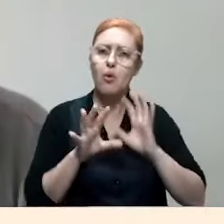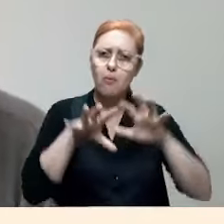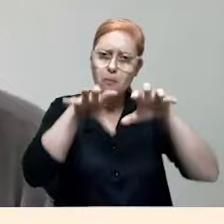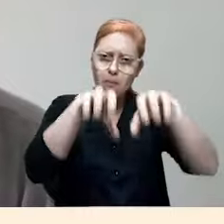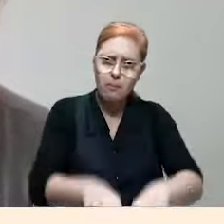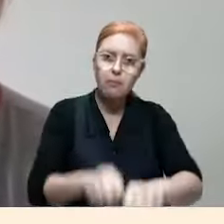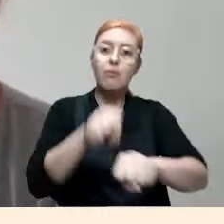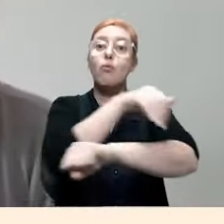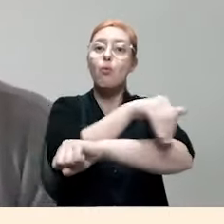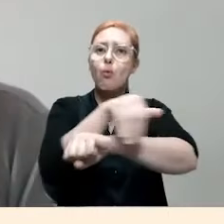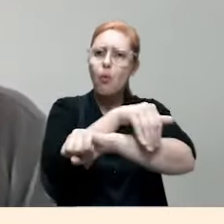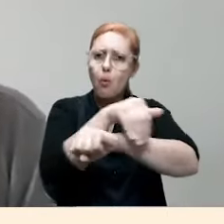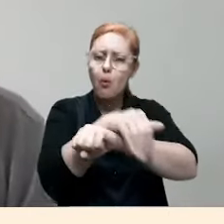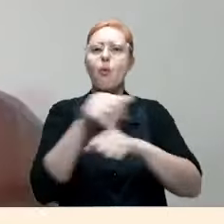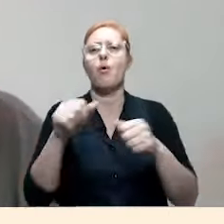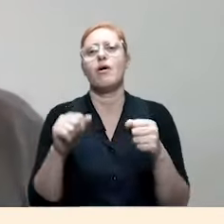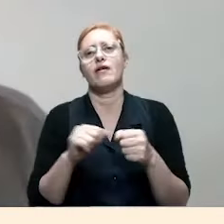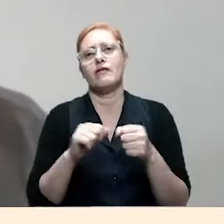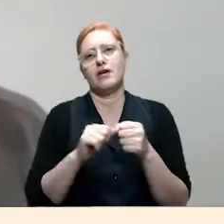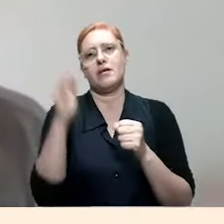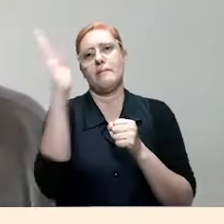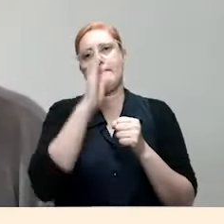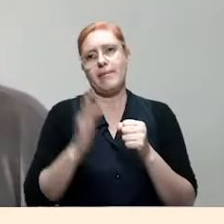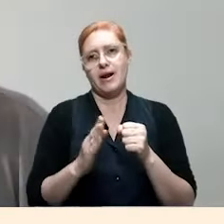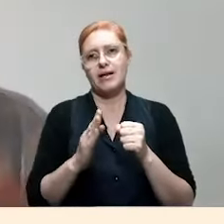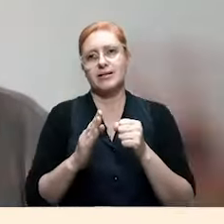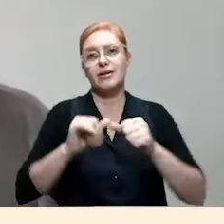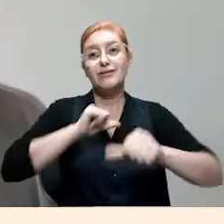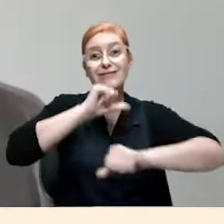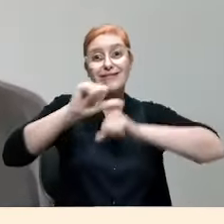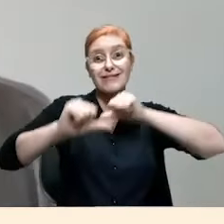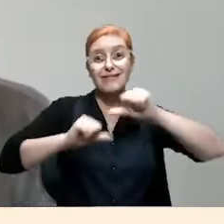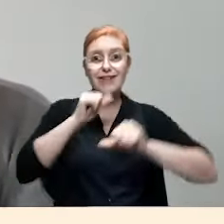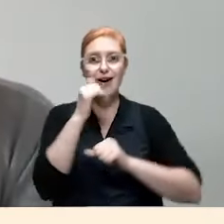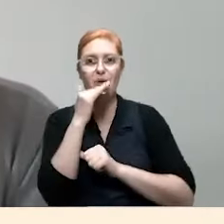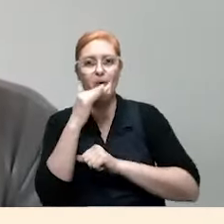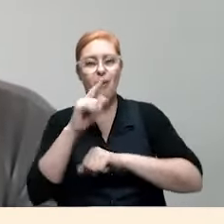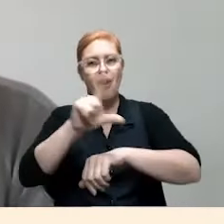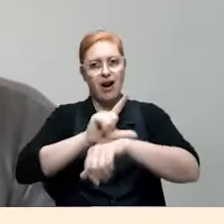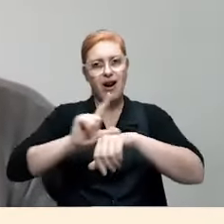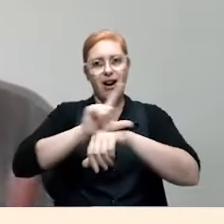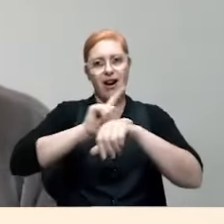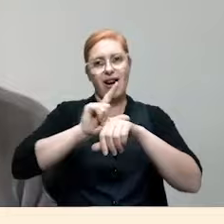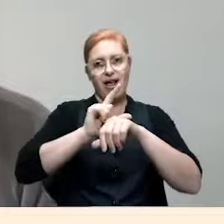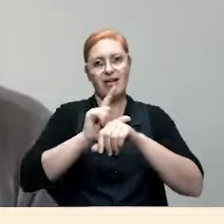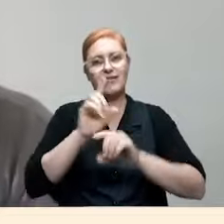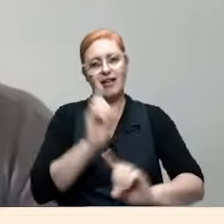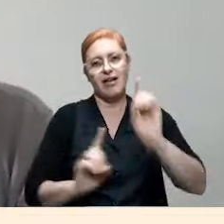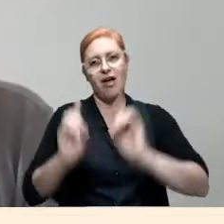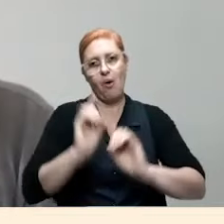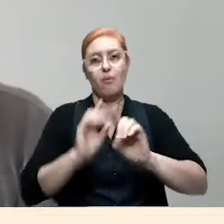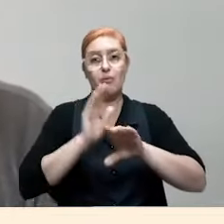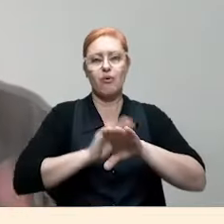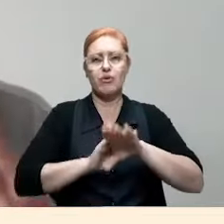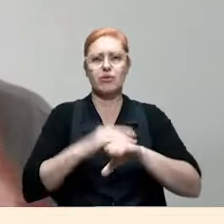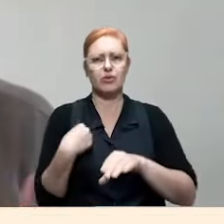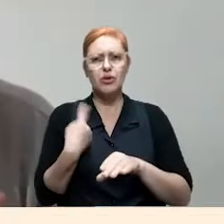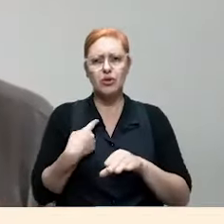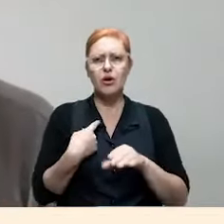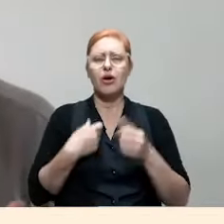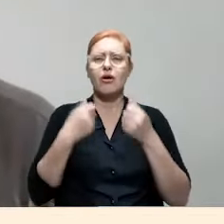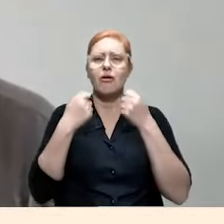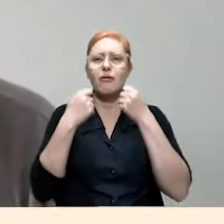ficar lilás em determinados momentos, né? E a gente pode, nesse sentido, lembrar, por